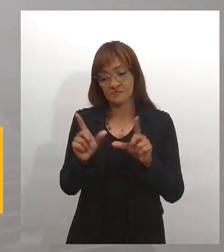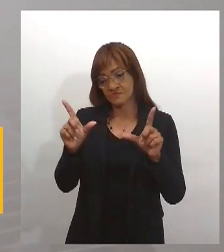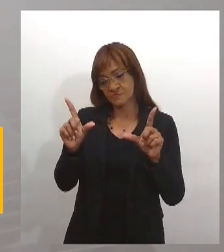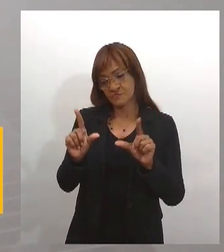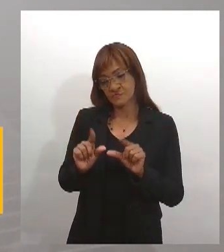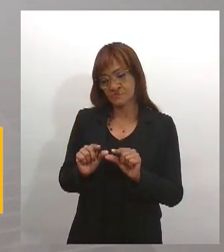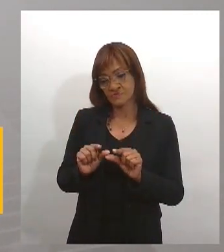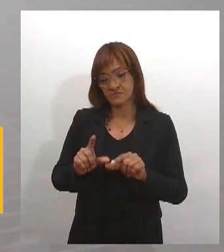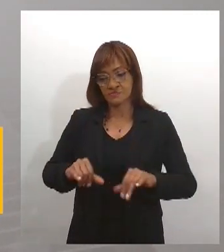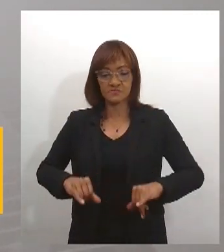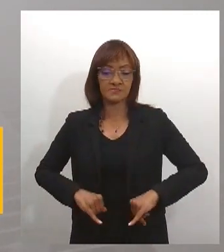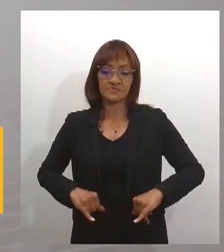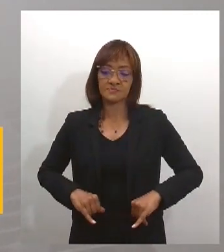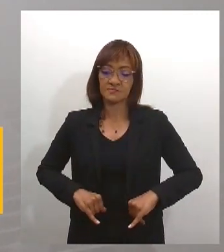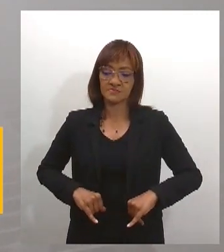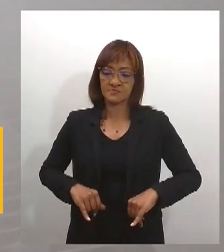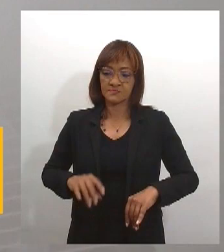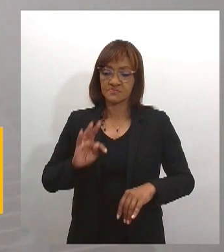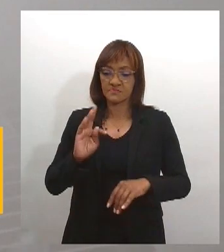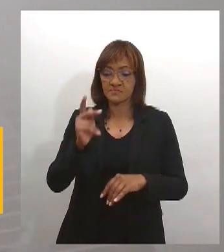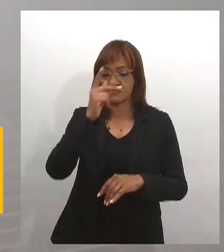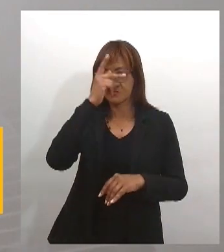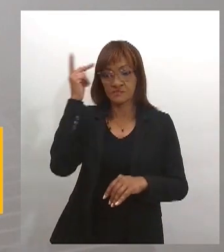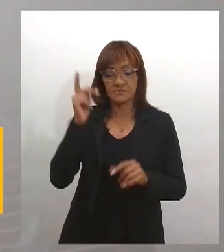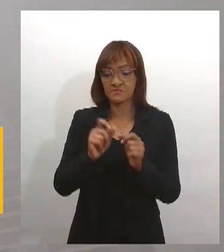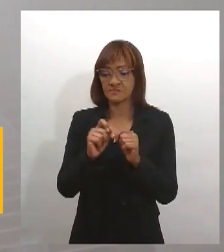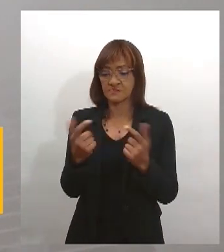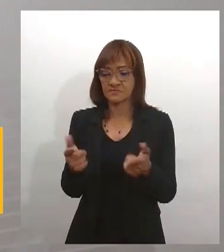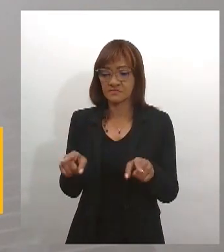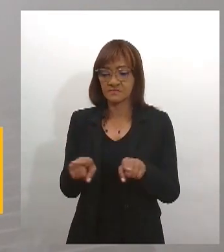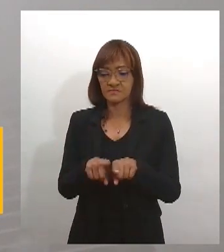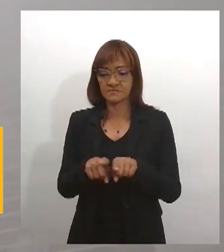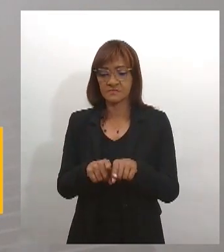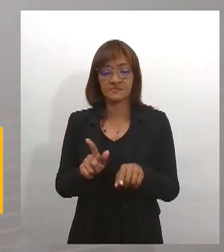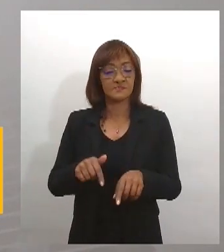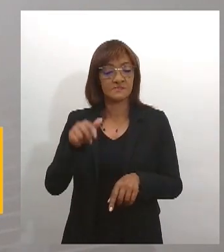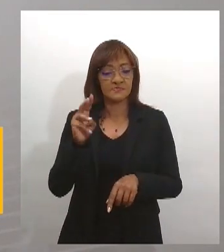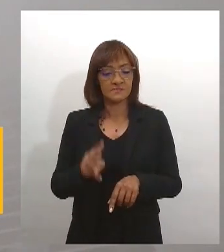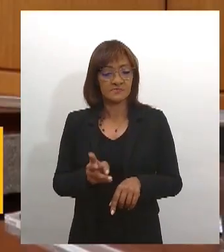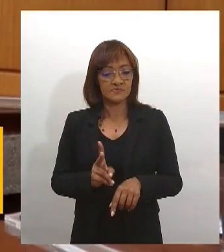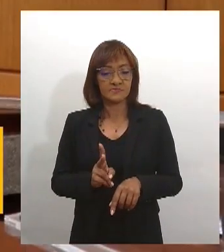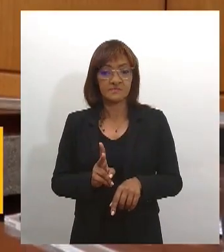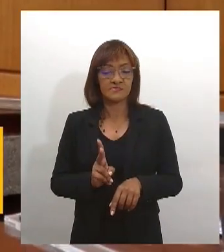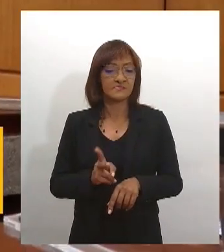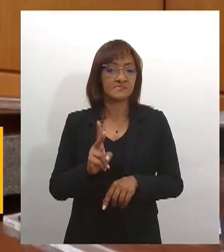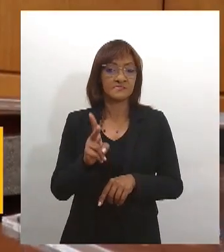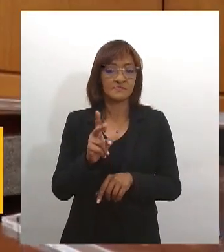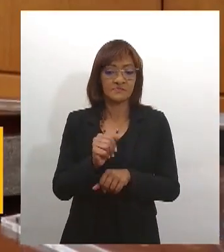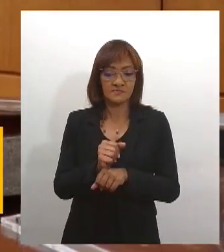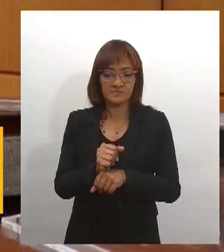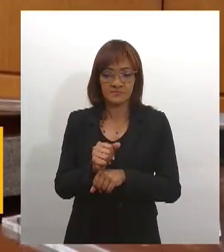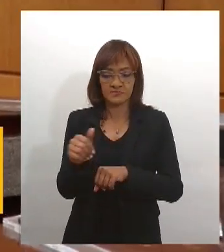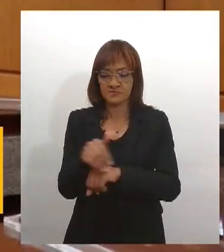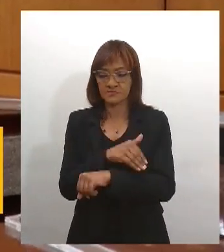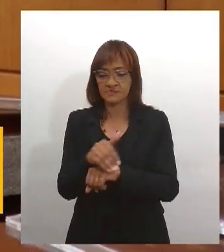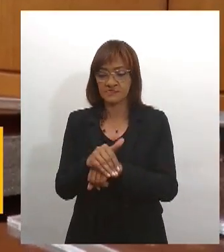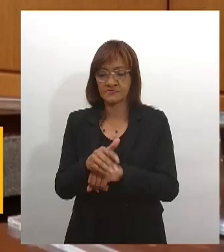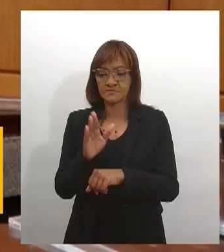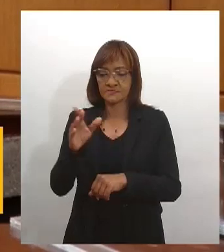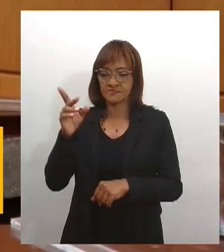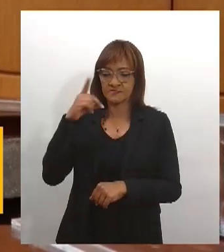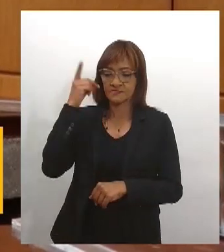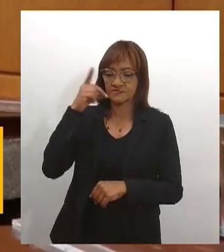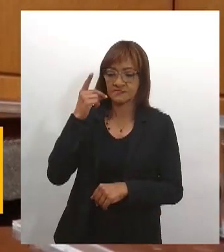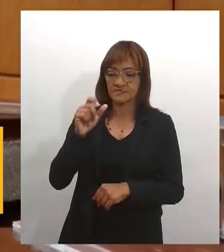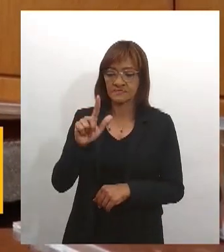os motoristas e, lógico, também quem precisa se deslocar nessas rodovias sergipanas. A deputada Linda Brasil voltou à